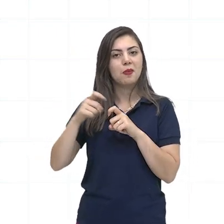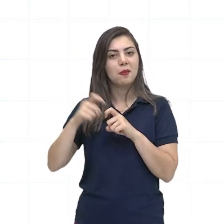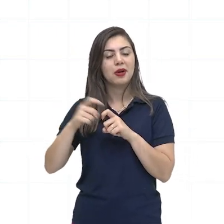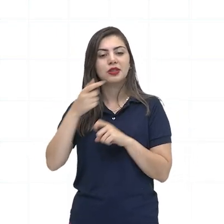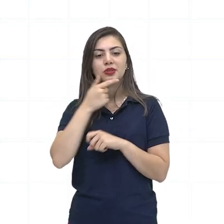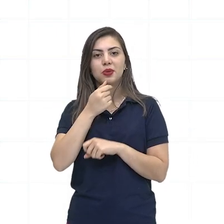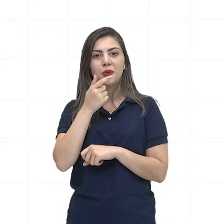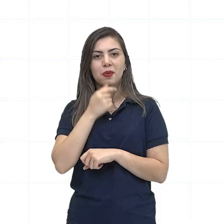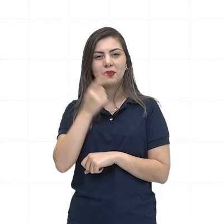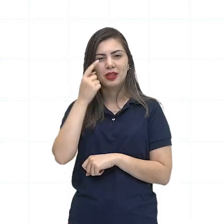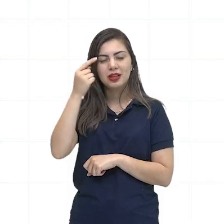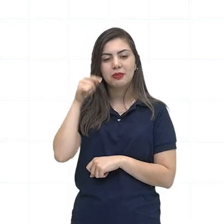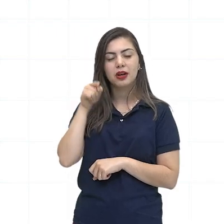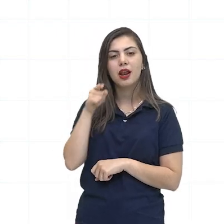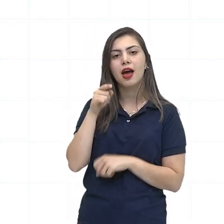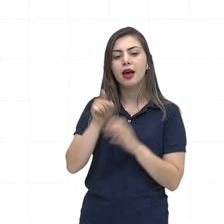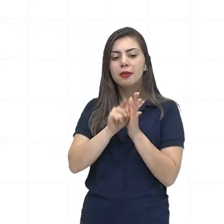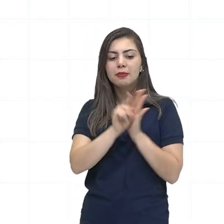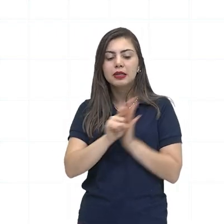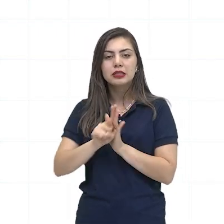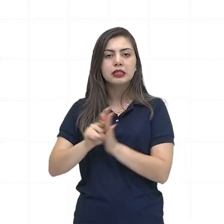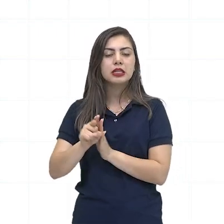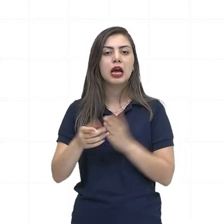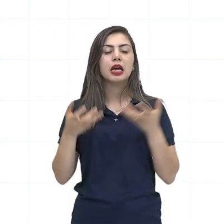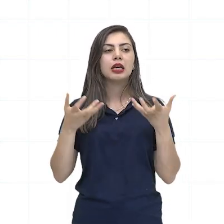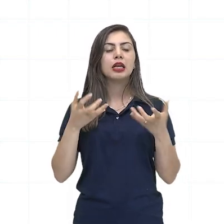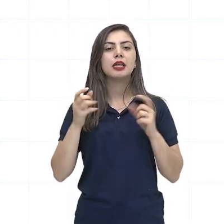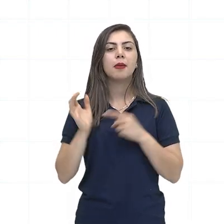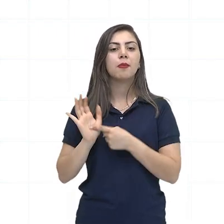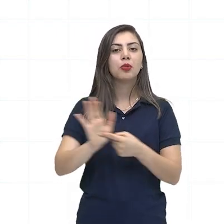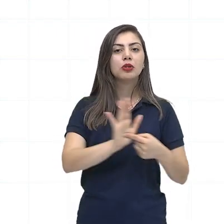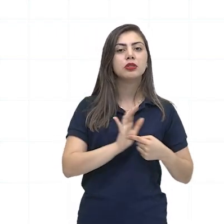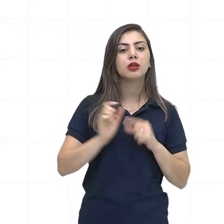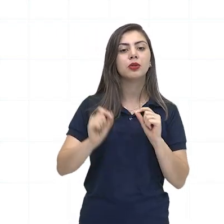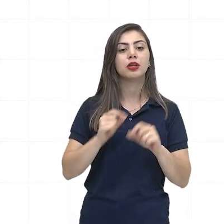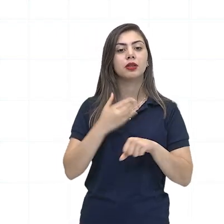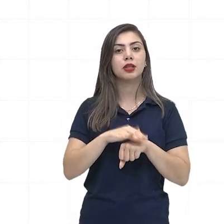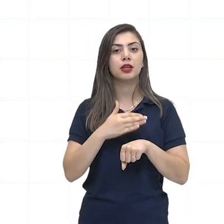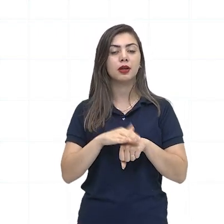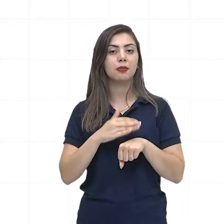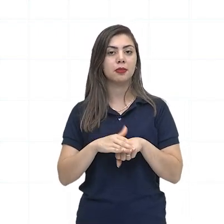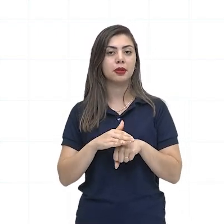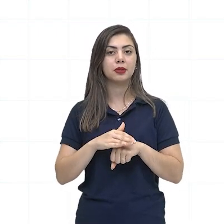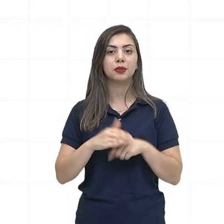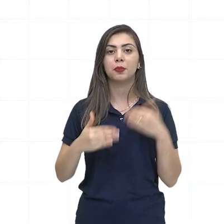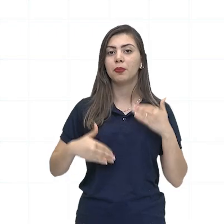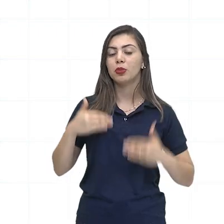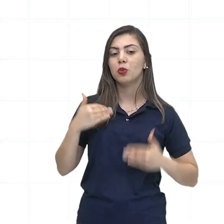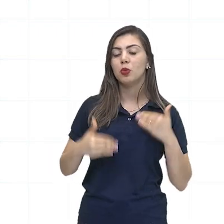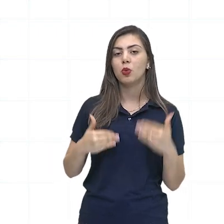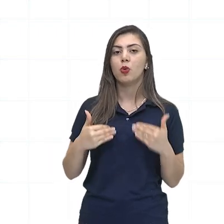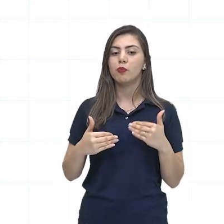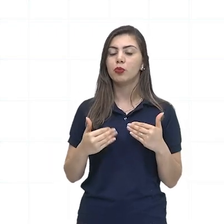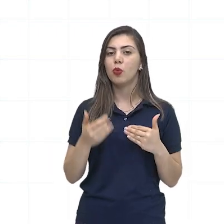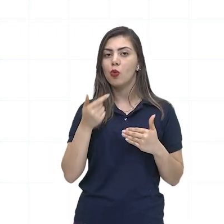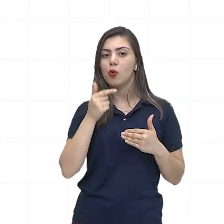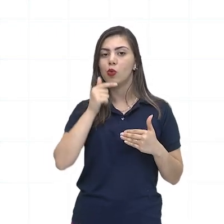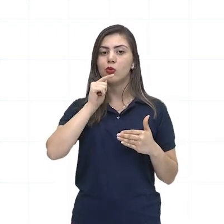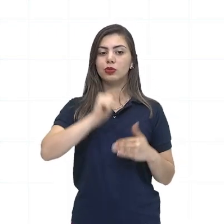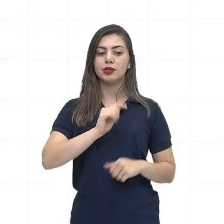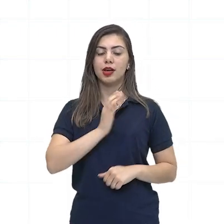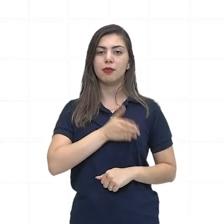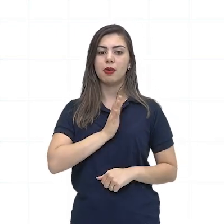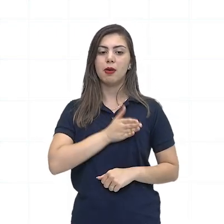do médico Kenneth Cooper, onde ele queria comprovar para todos que a ginástica aeróbica ela